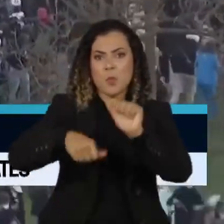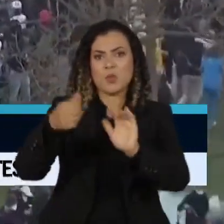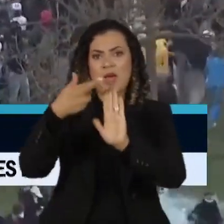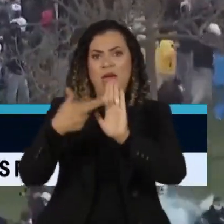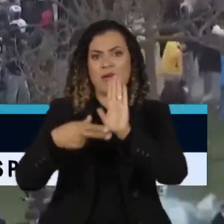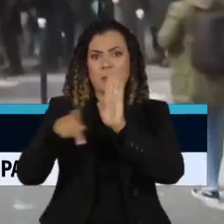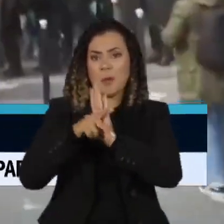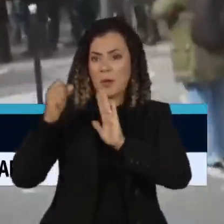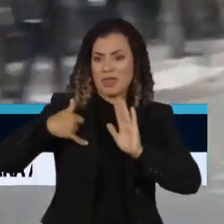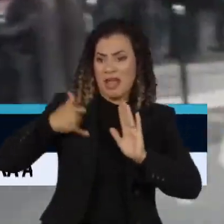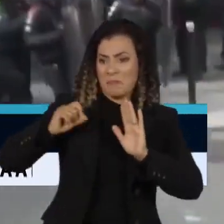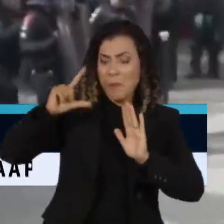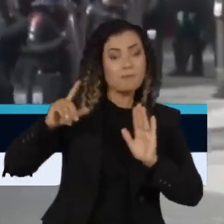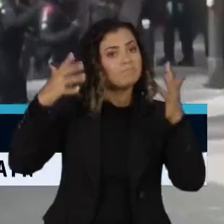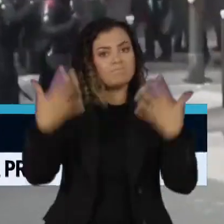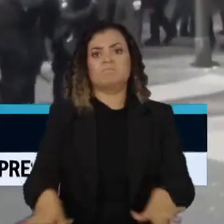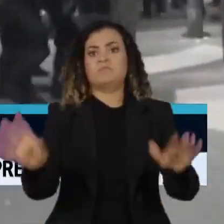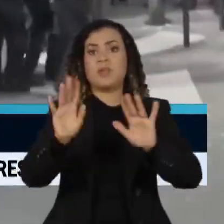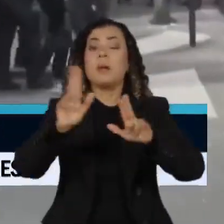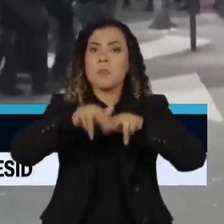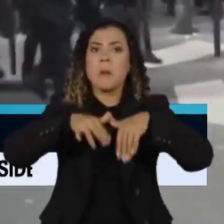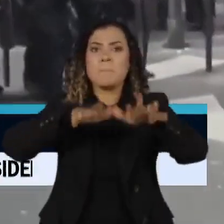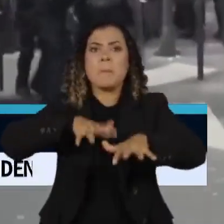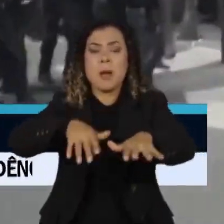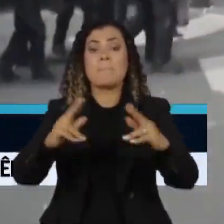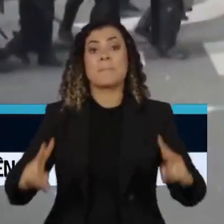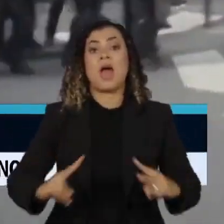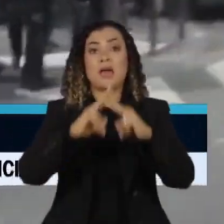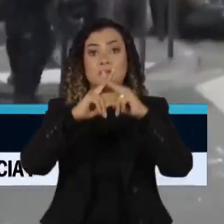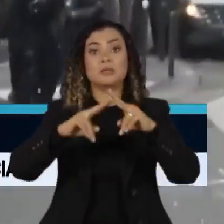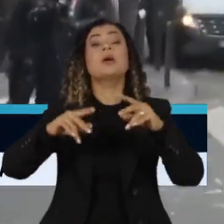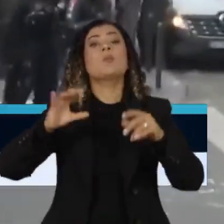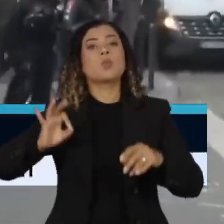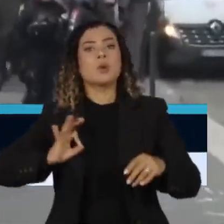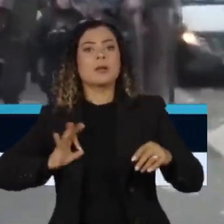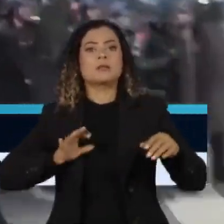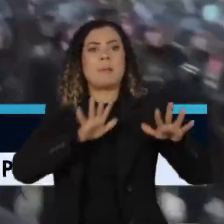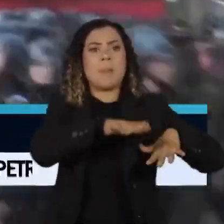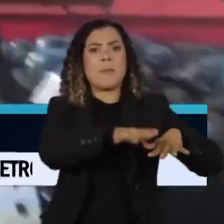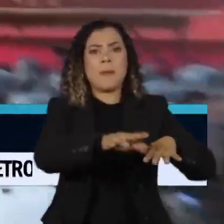houve novos protestos em Paris, que acabaram em confrontos entre manifestantes e a polícia.